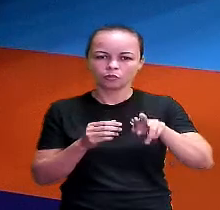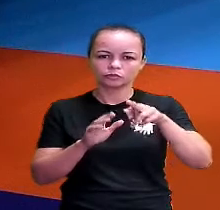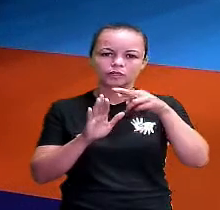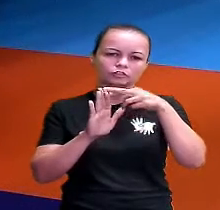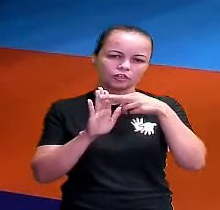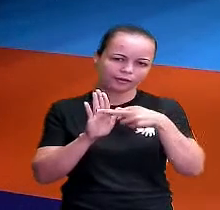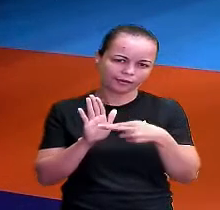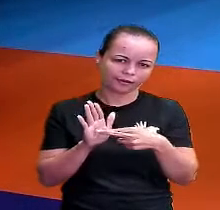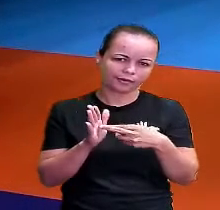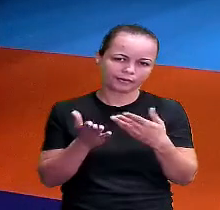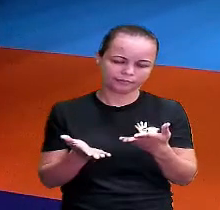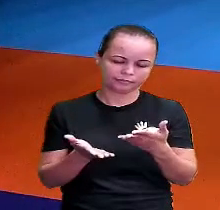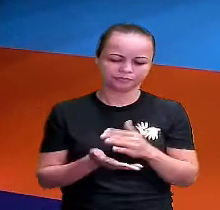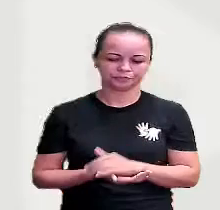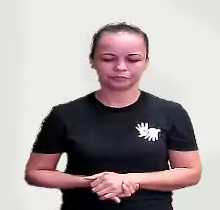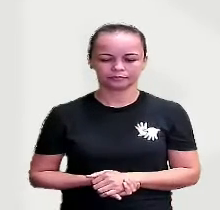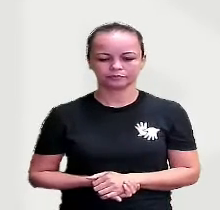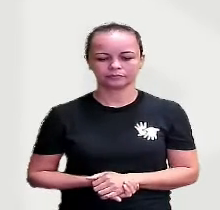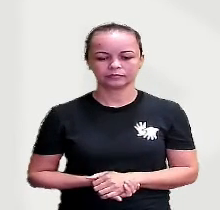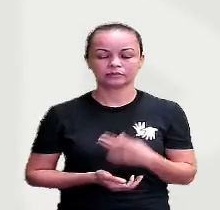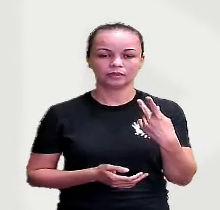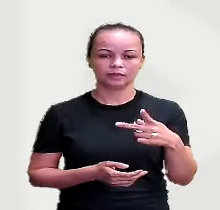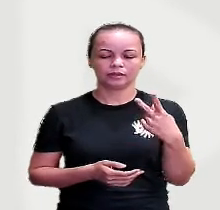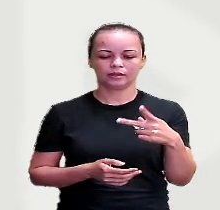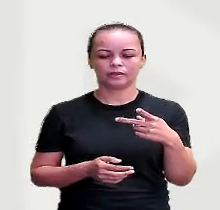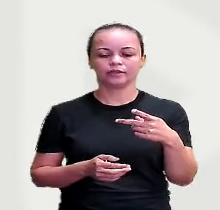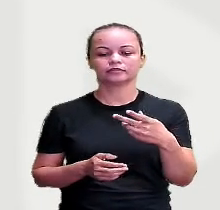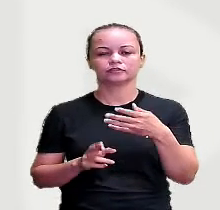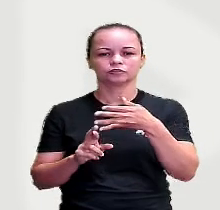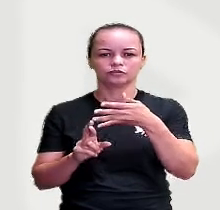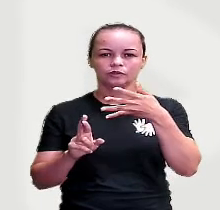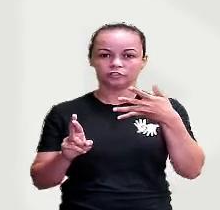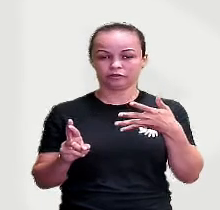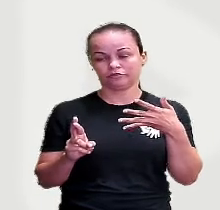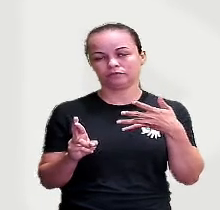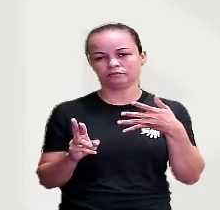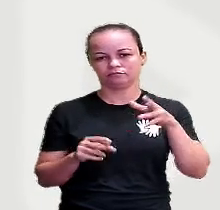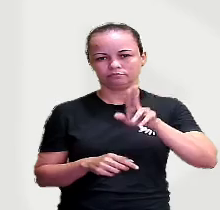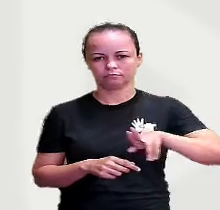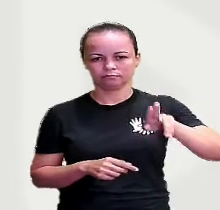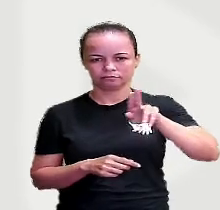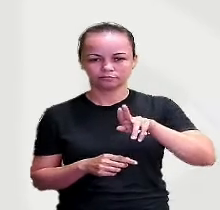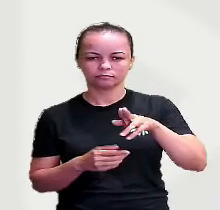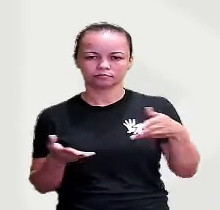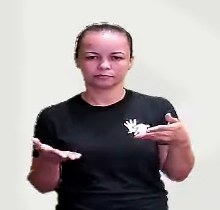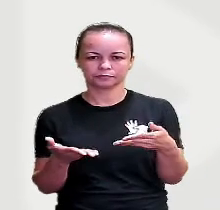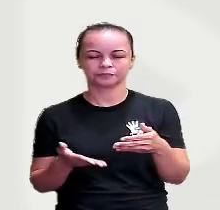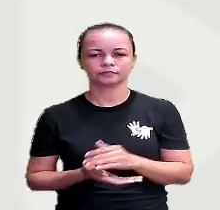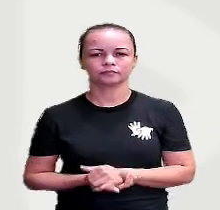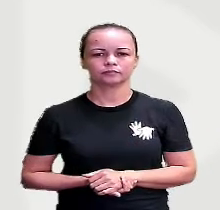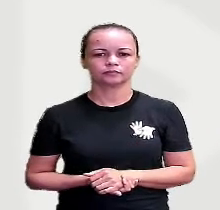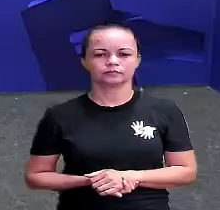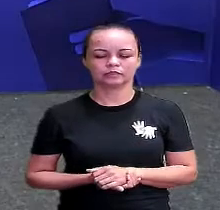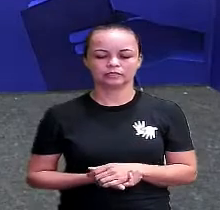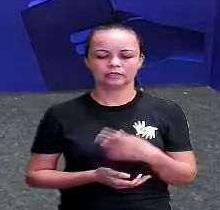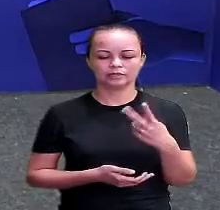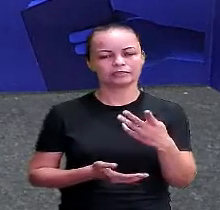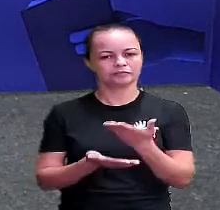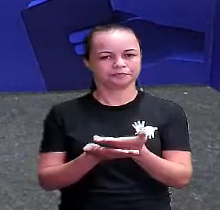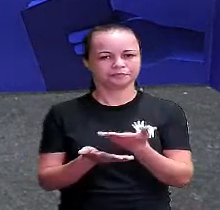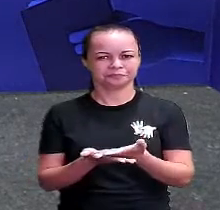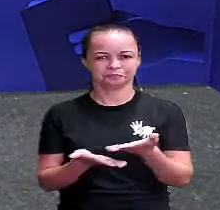da adição, tá certo? Essas são as nossas referências utilizadas hoje e essa foi a nossa aula